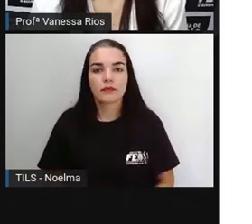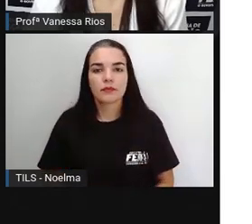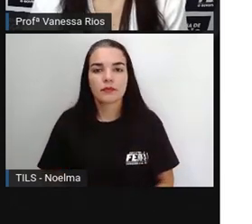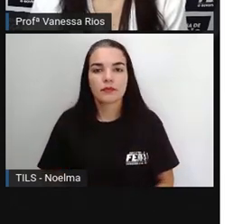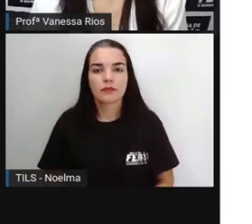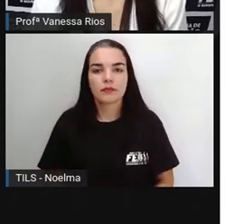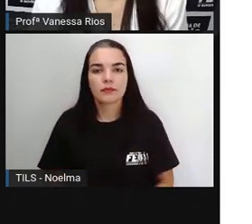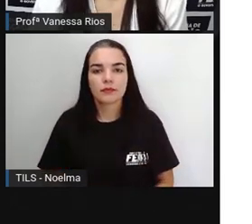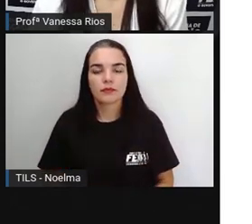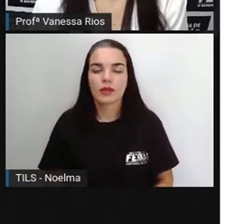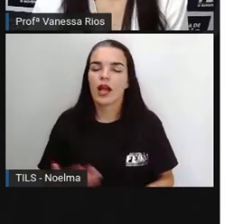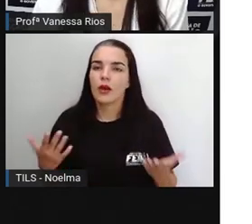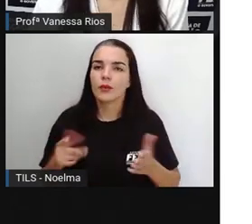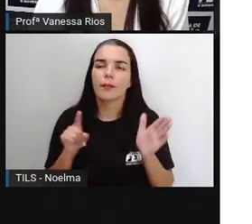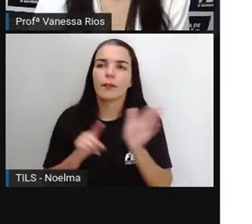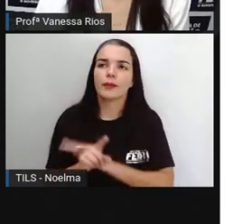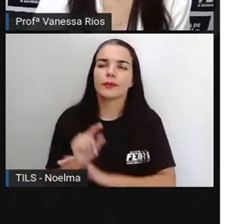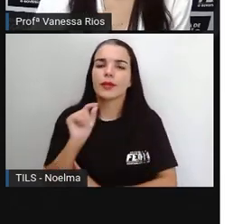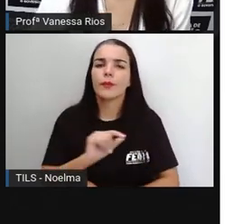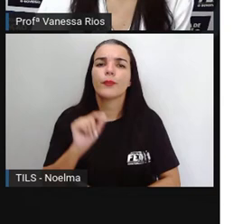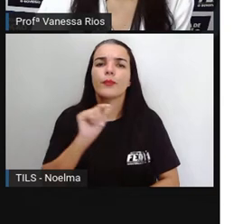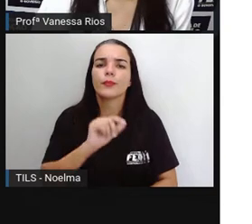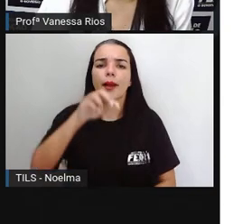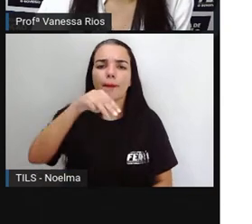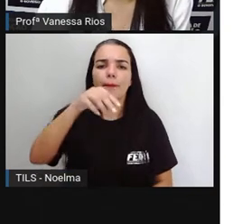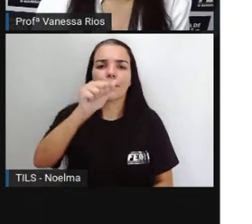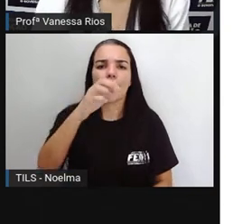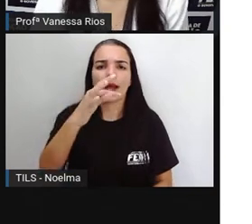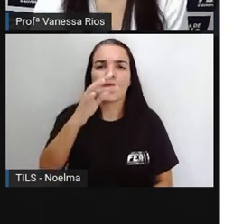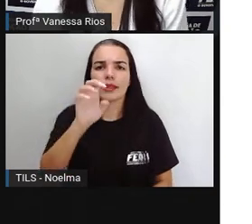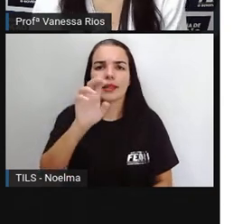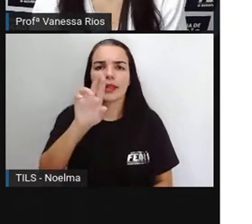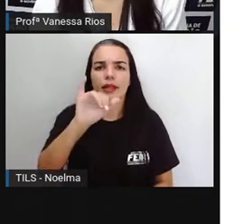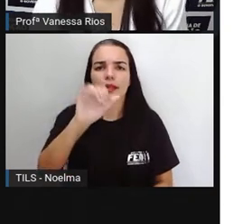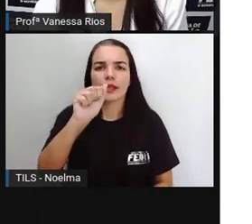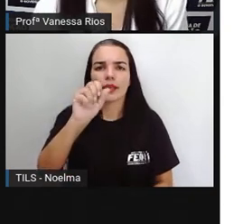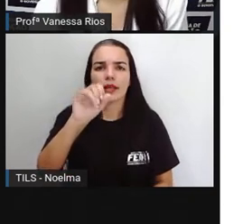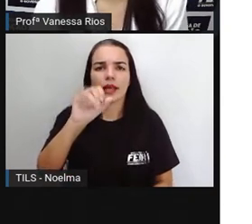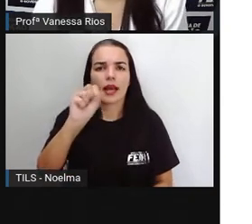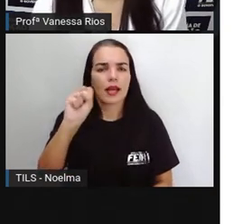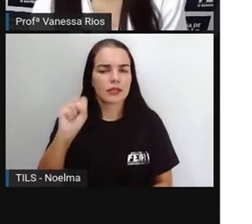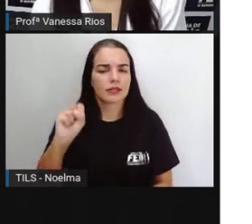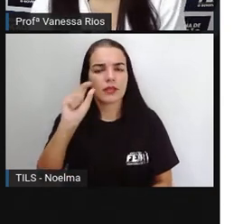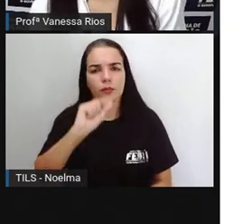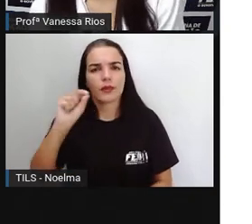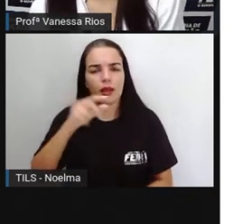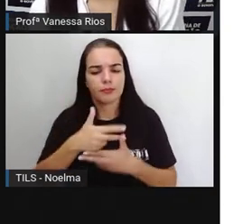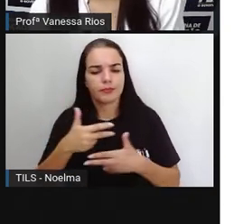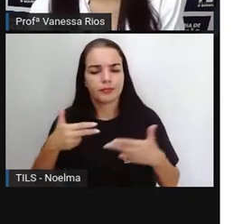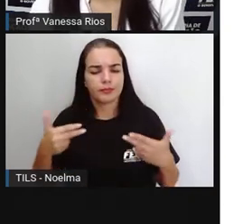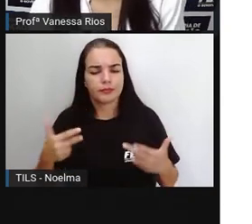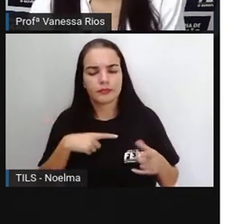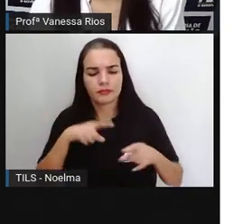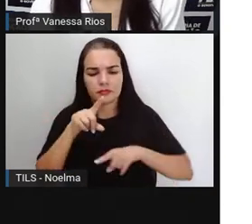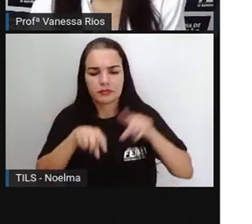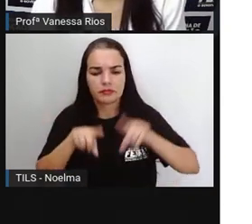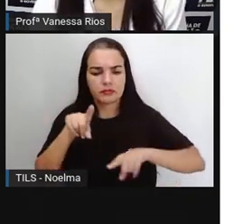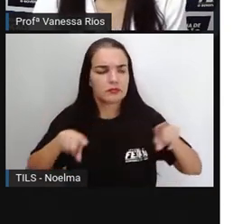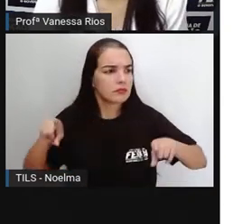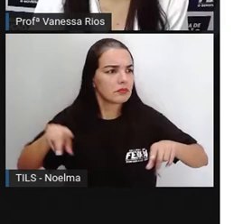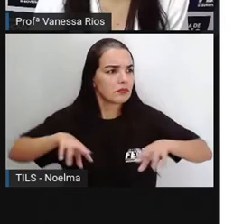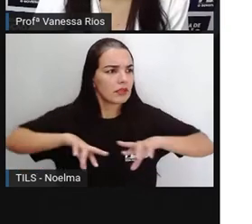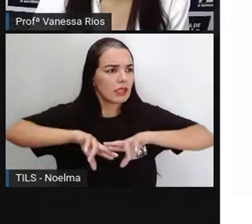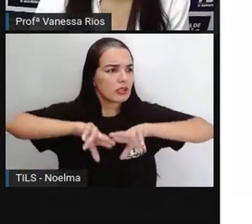E aí, agora a própria pergunta: e o que é que são materiais, né? Já que a gente observa essa diversidade tão grande de materiais